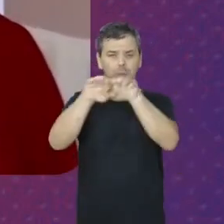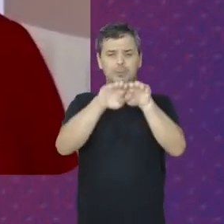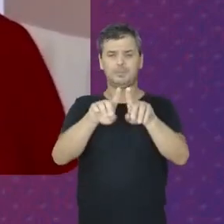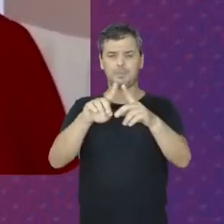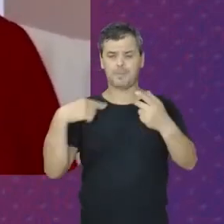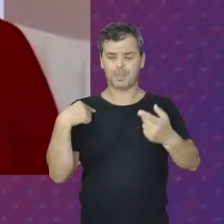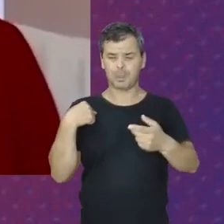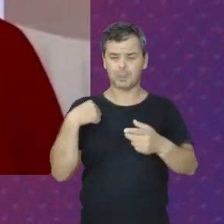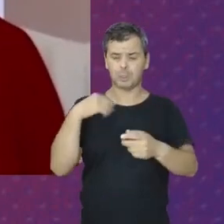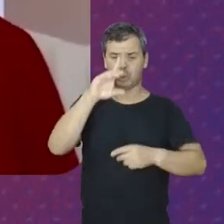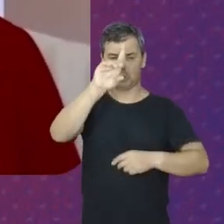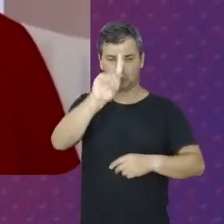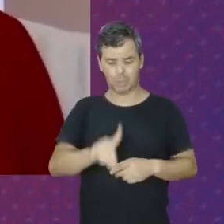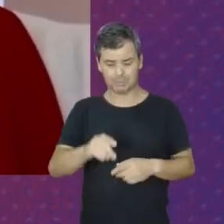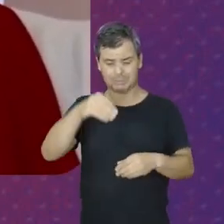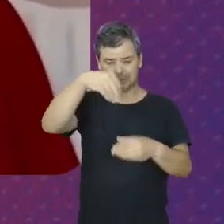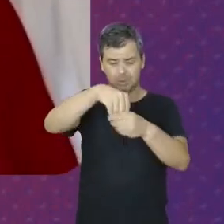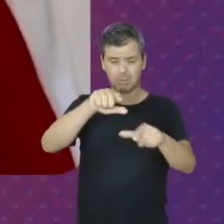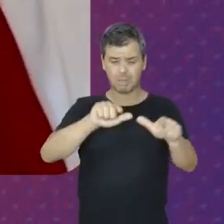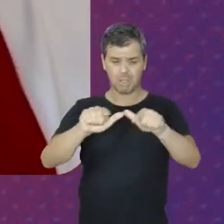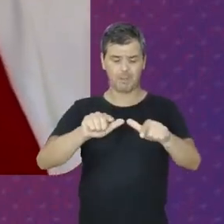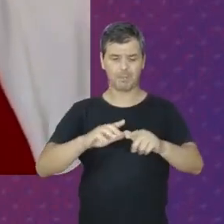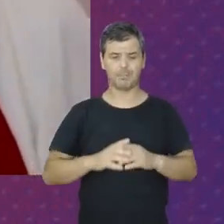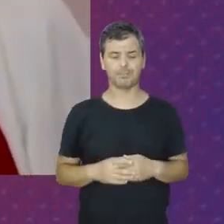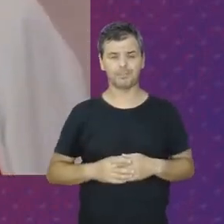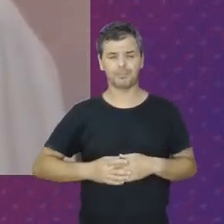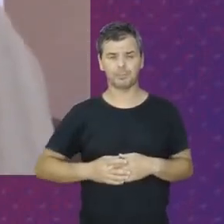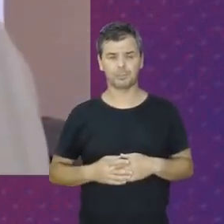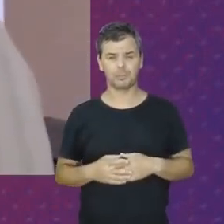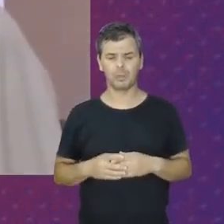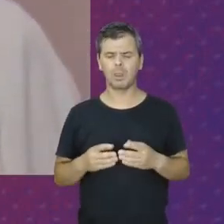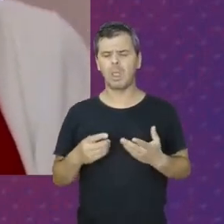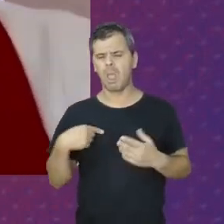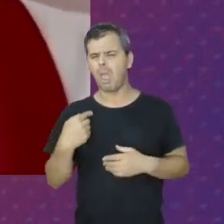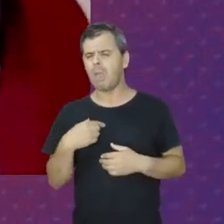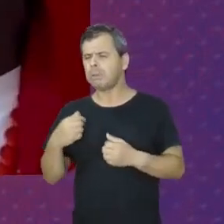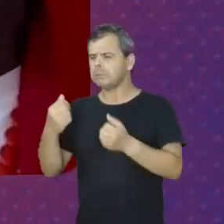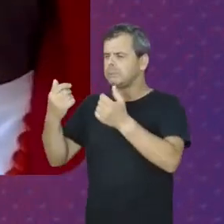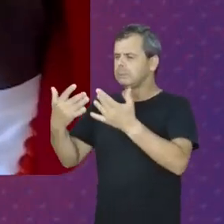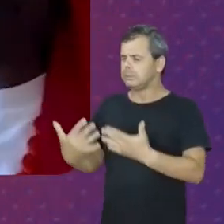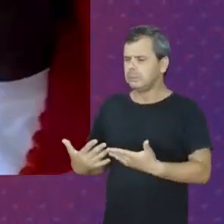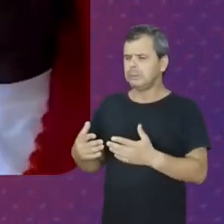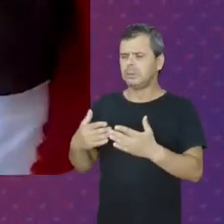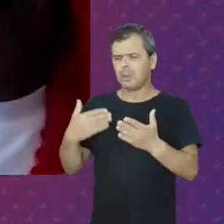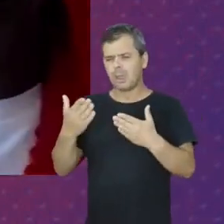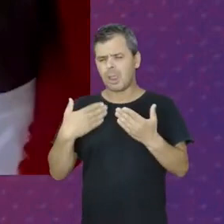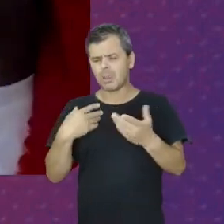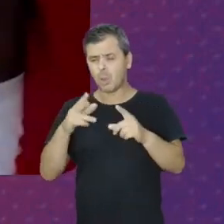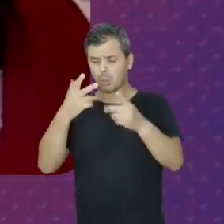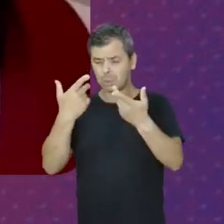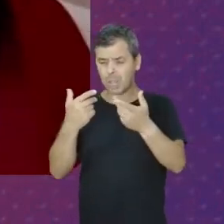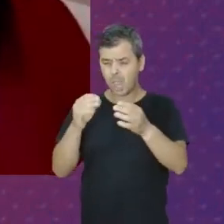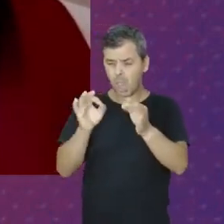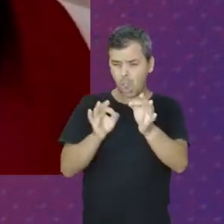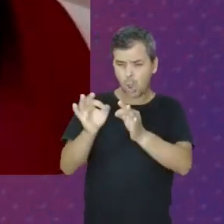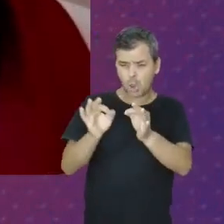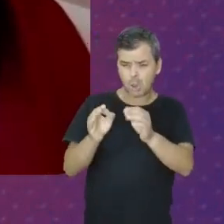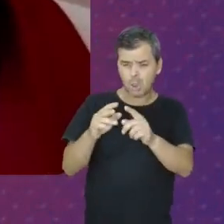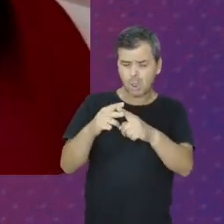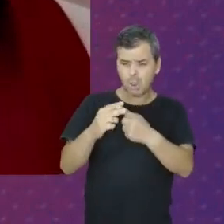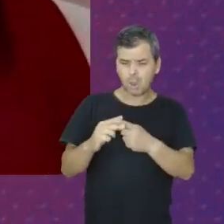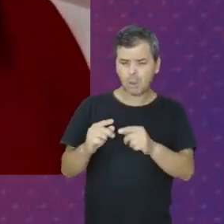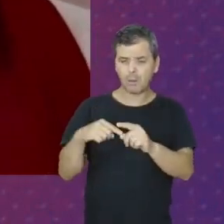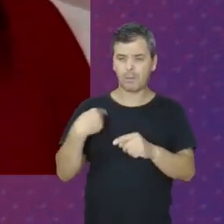de direitos no trabalho. Então, falar de como nós podemos ter ferramentas para o enfrentamento ao